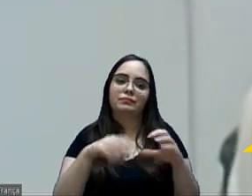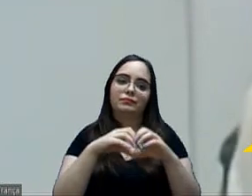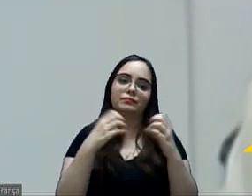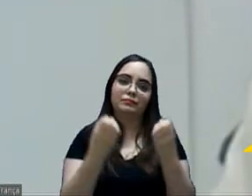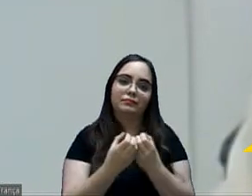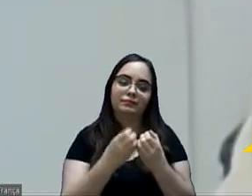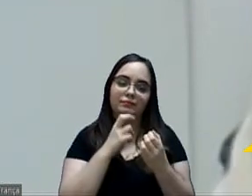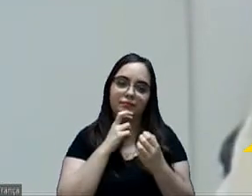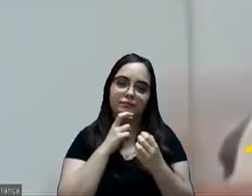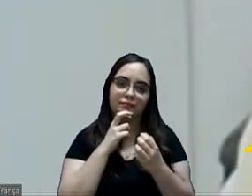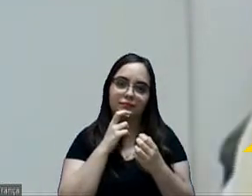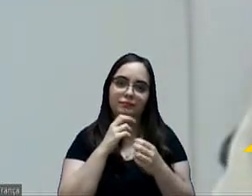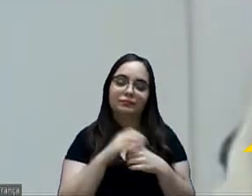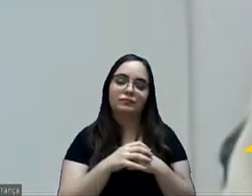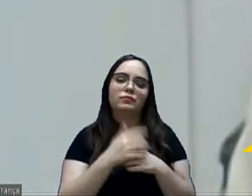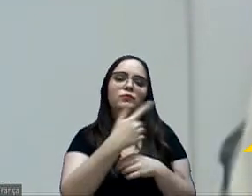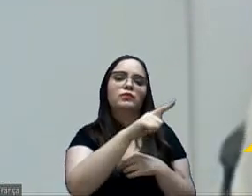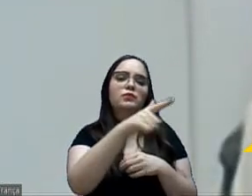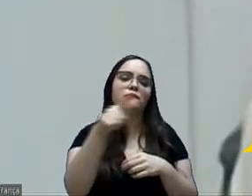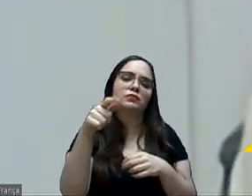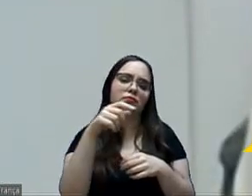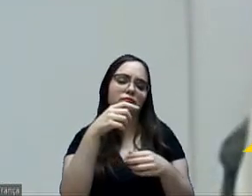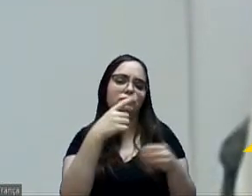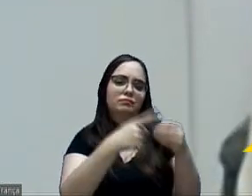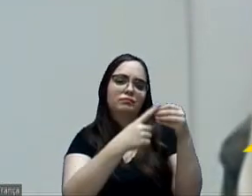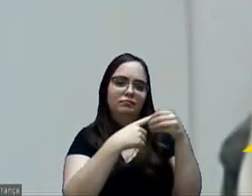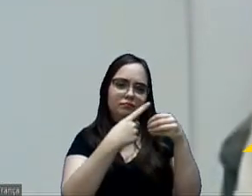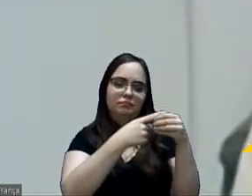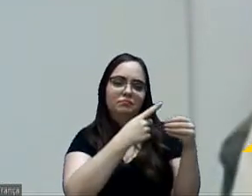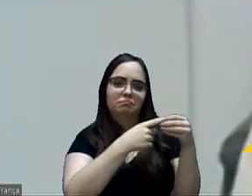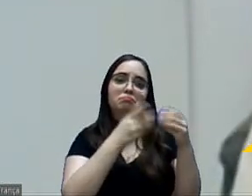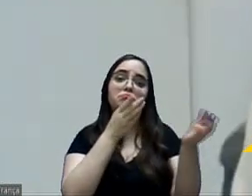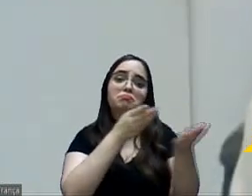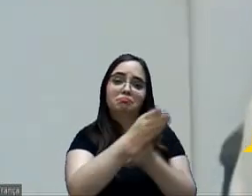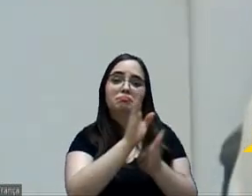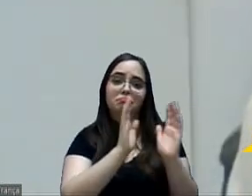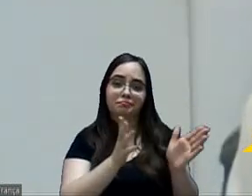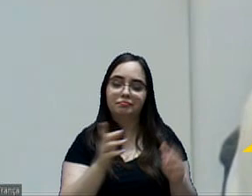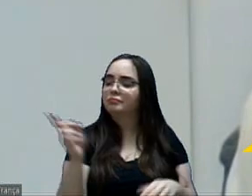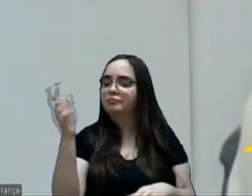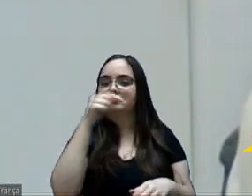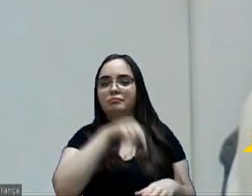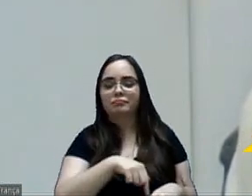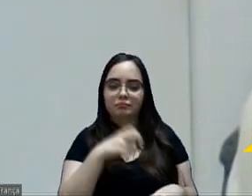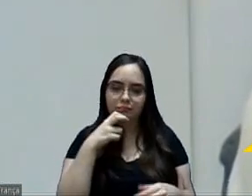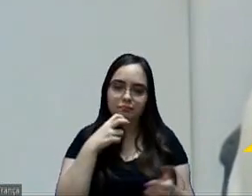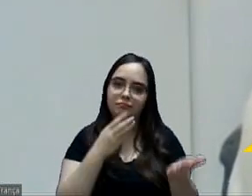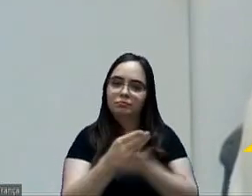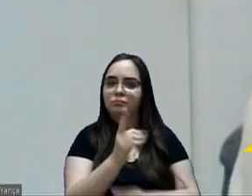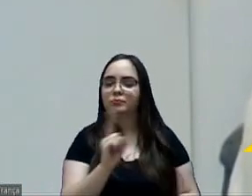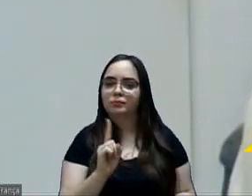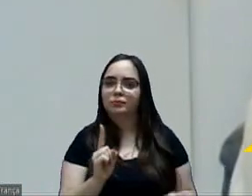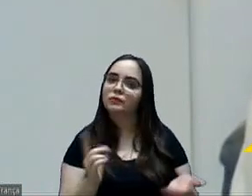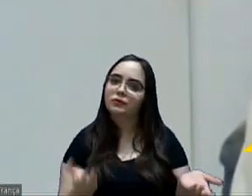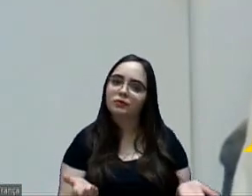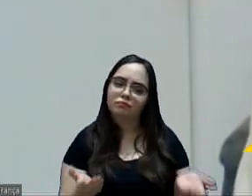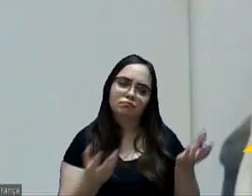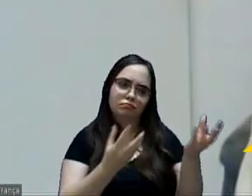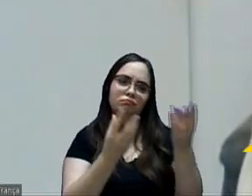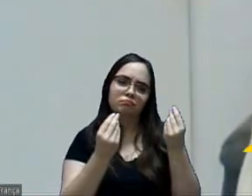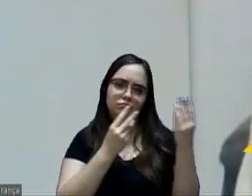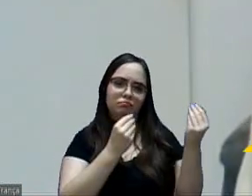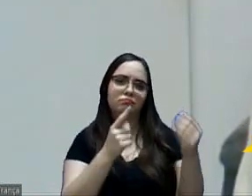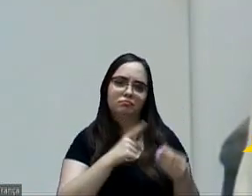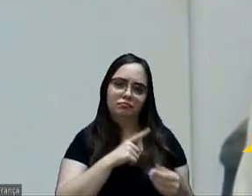constitucional em outras cidades, São Paulo, Rio de Janeiro, inclusive o projeto meu de ano passado, e chega aqui não pode. Mas eu acho que o plenário